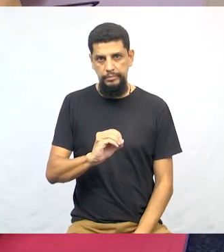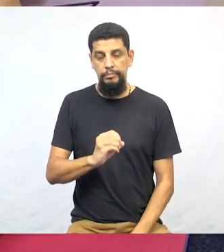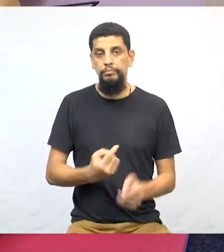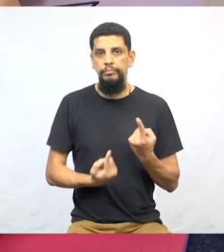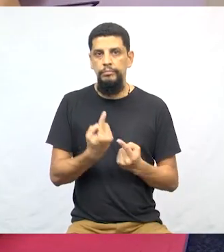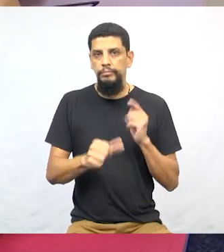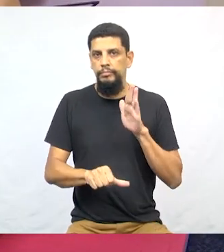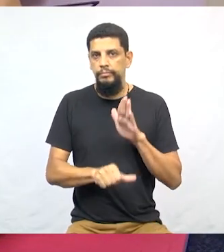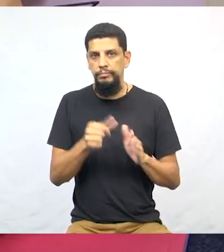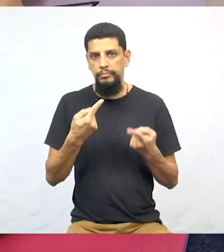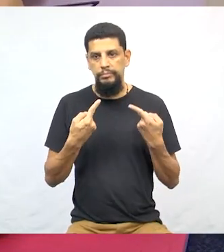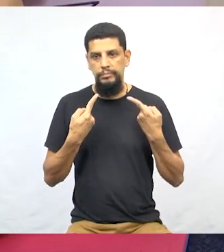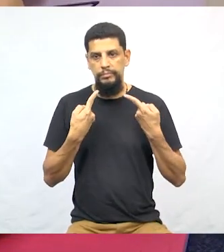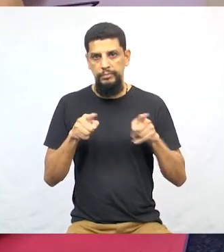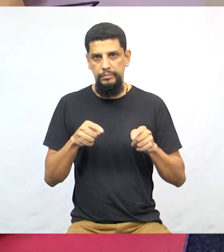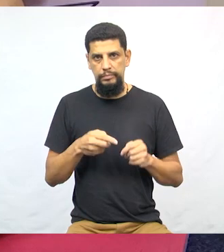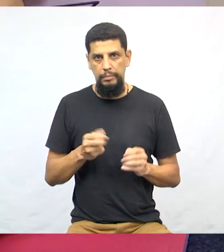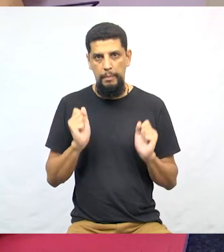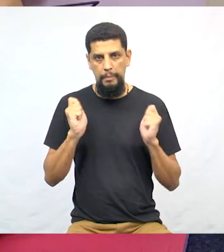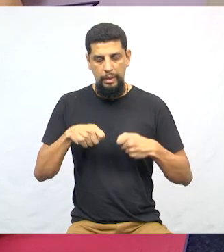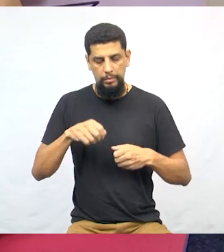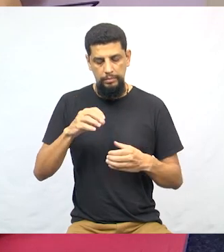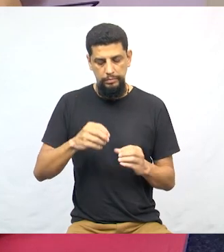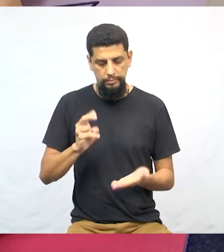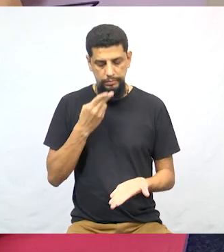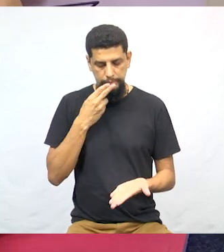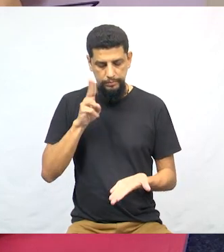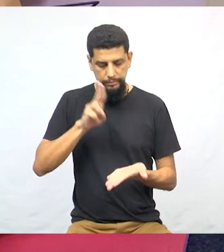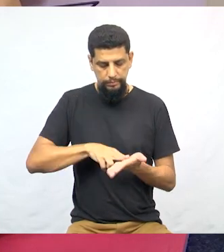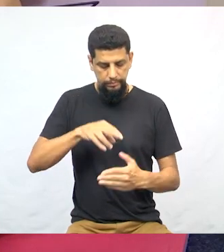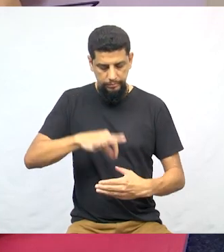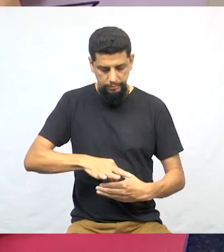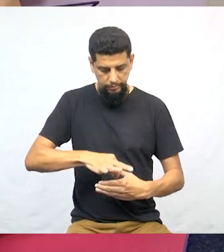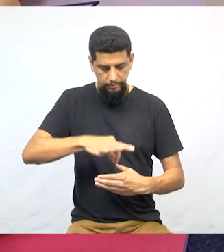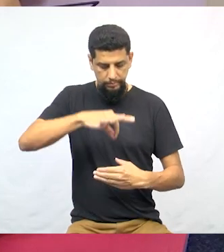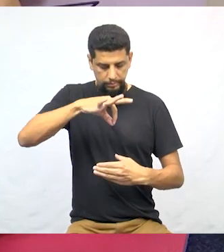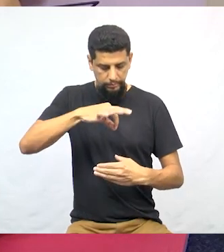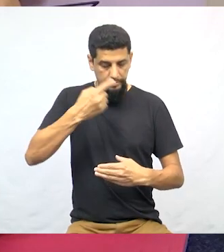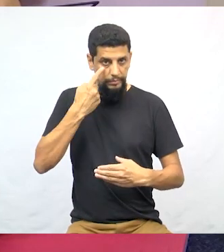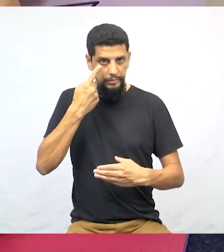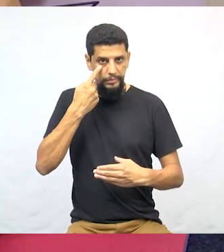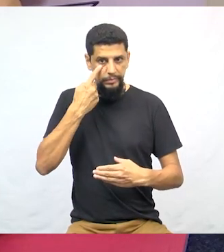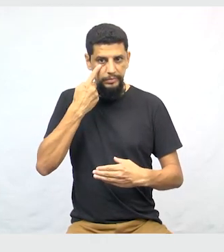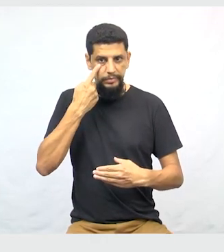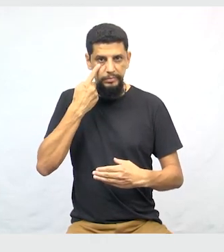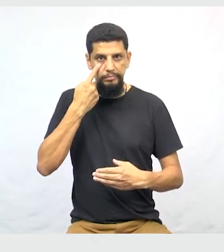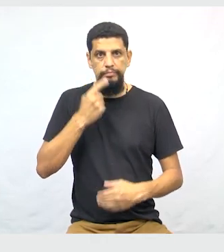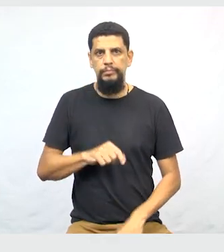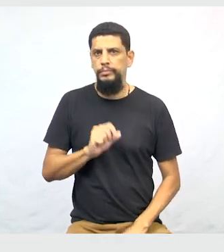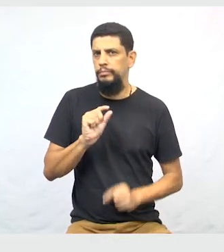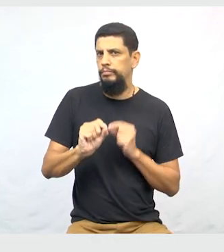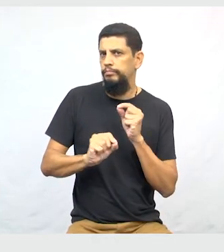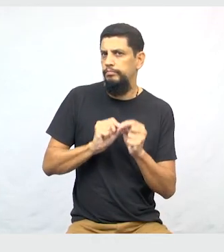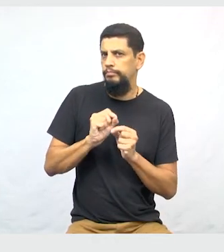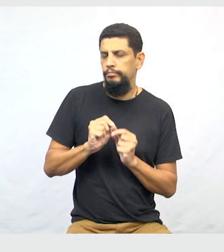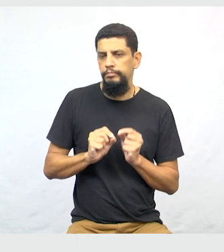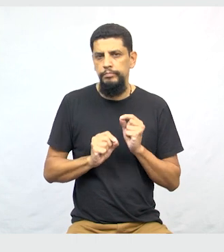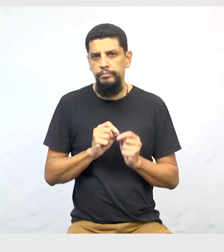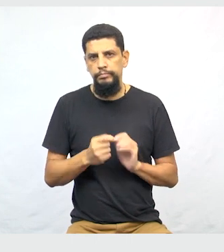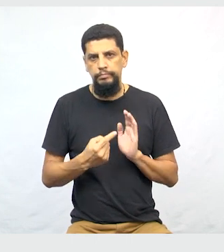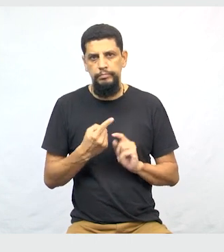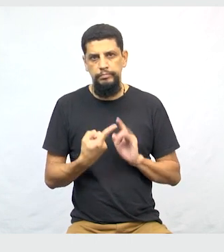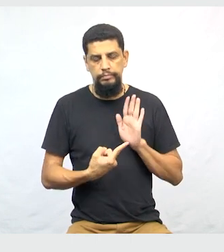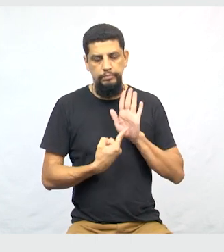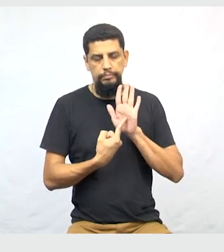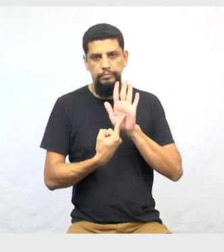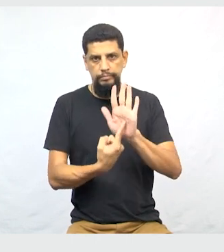Qual será o primeiro desafio? Posso abrir o envelope? Vejam aí na tela de vocês. O que será